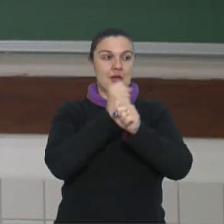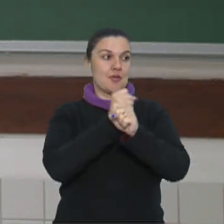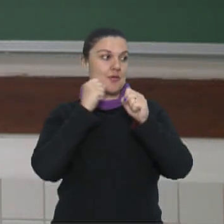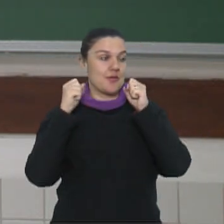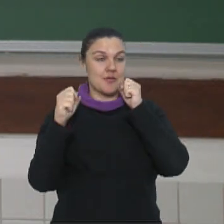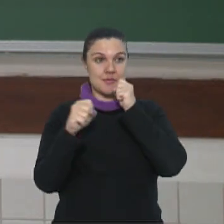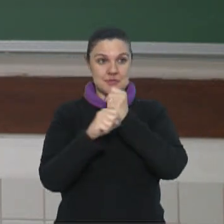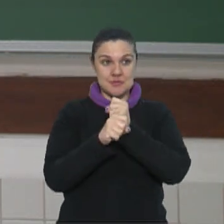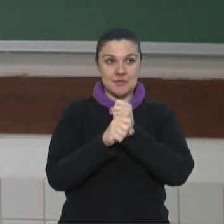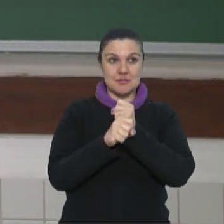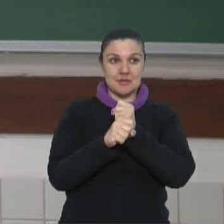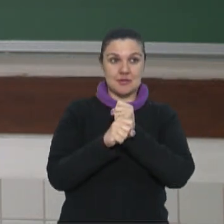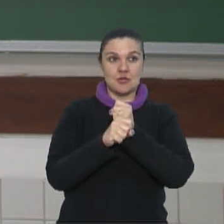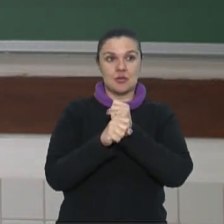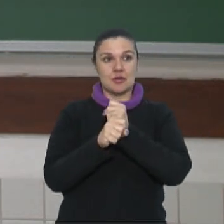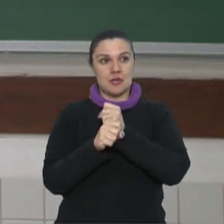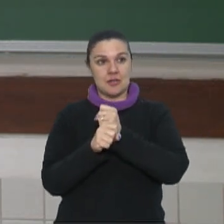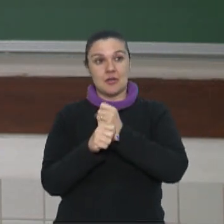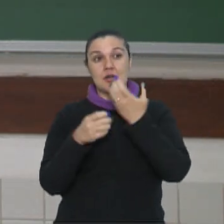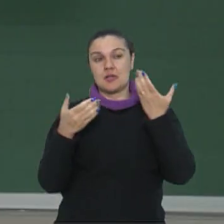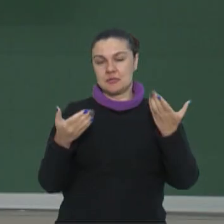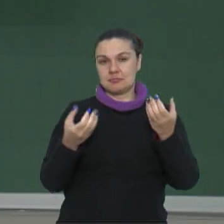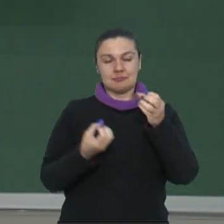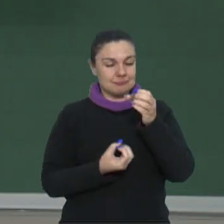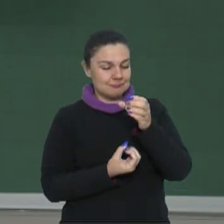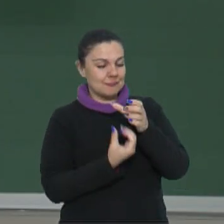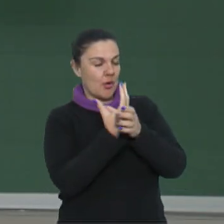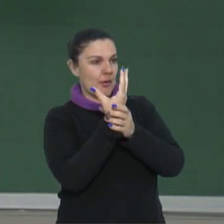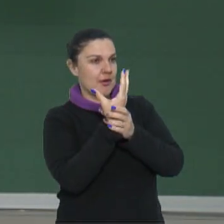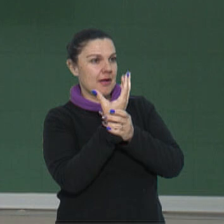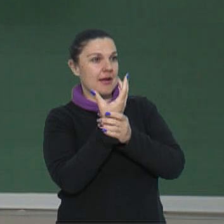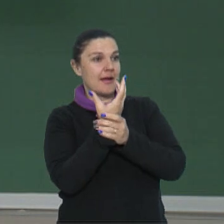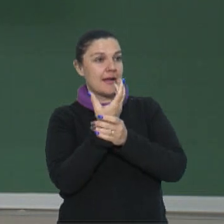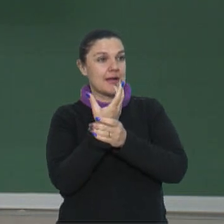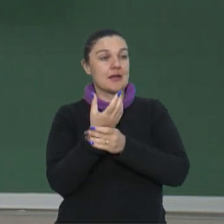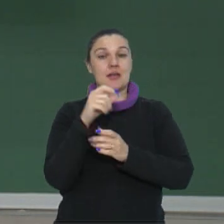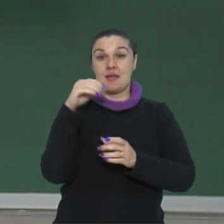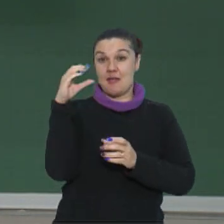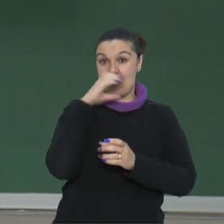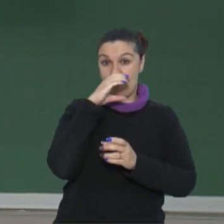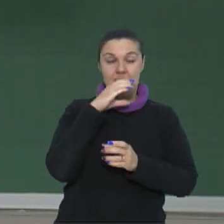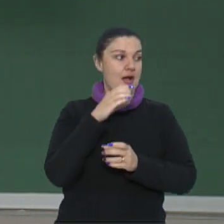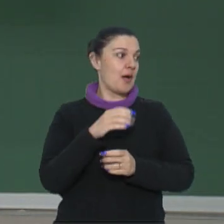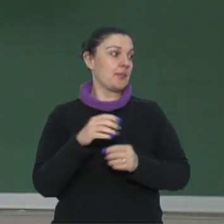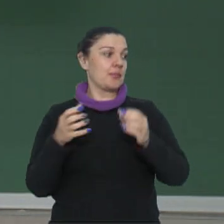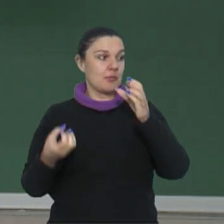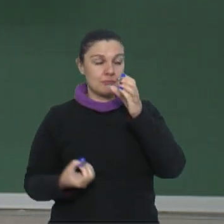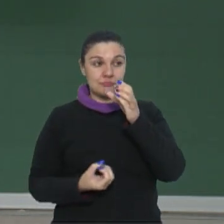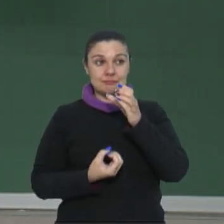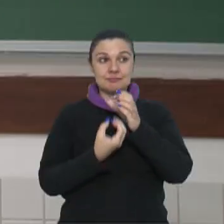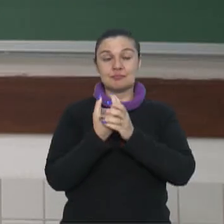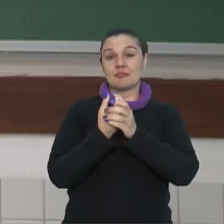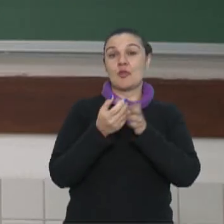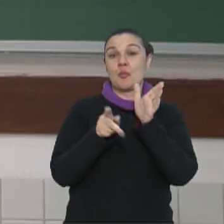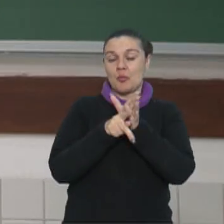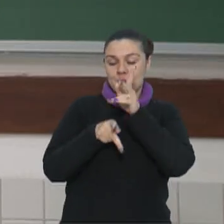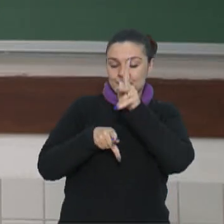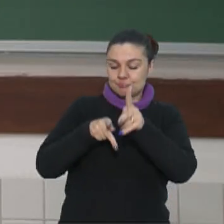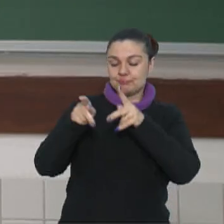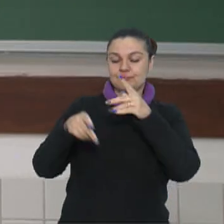sociedade. Puxa, um pouco até da origem, dá para nós até puxarmos rapidamente aqui. A civilização